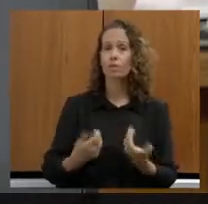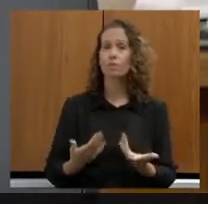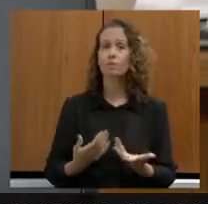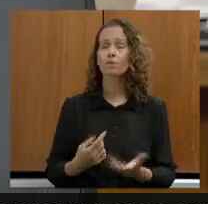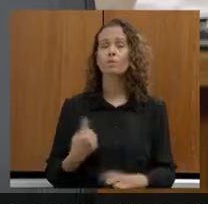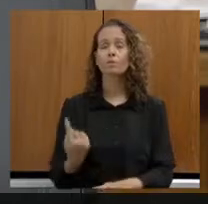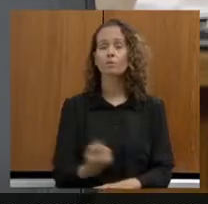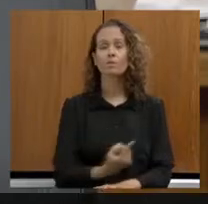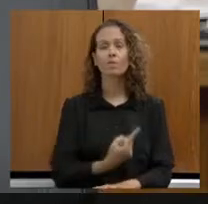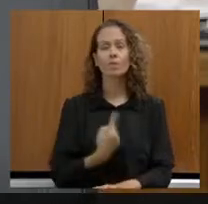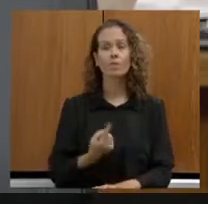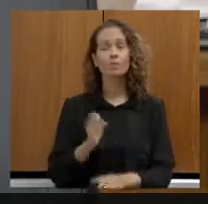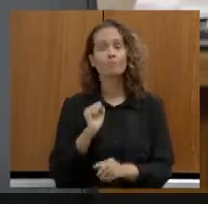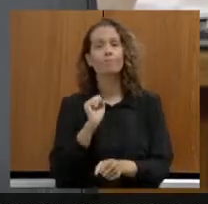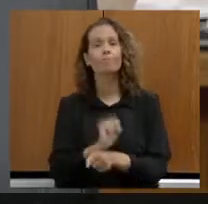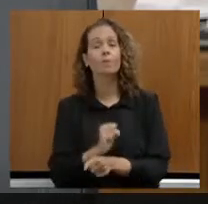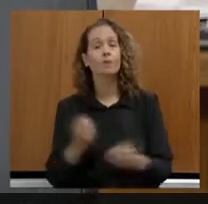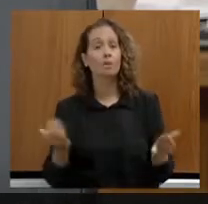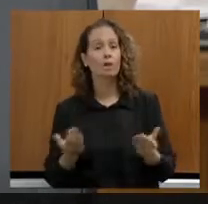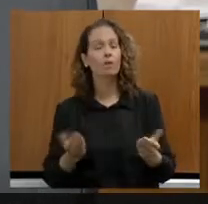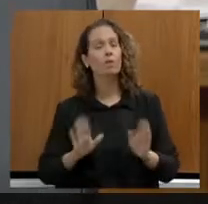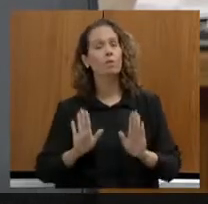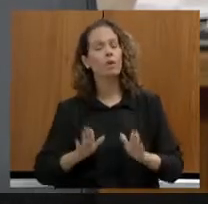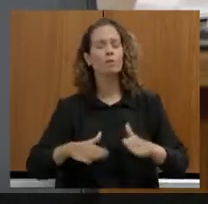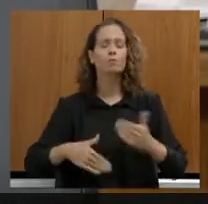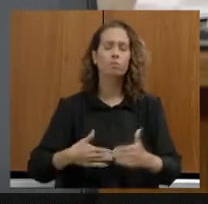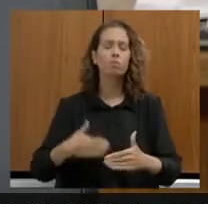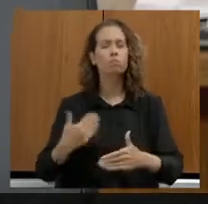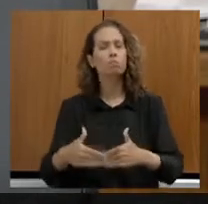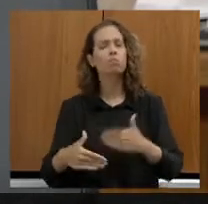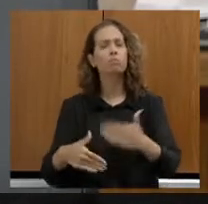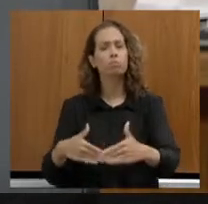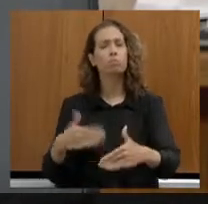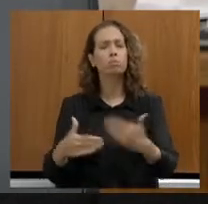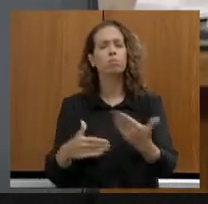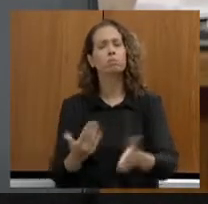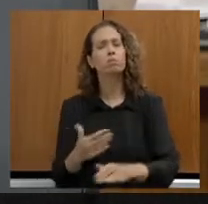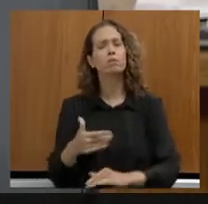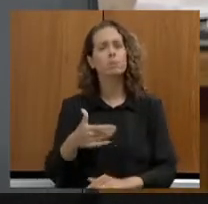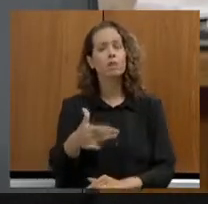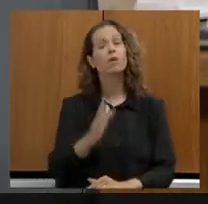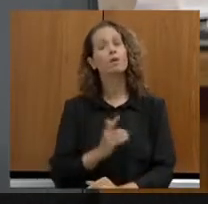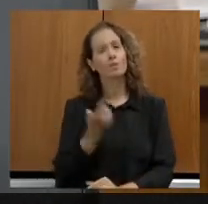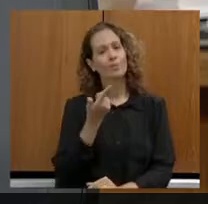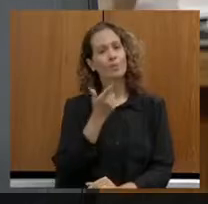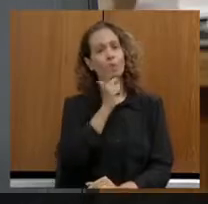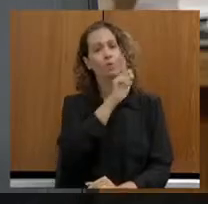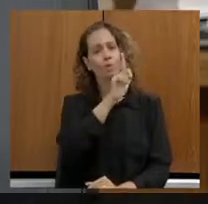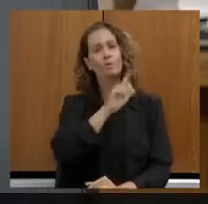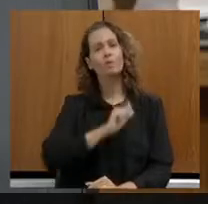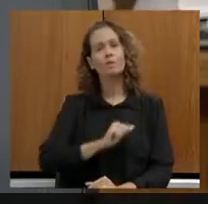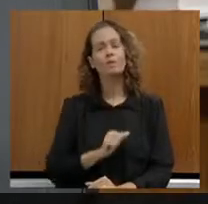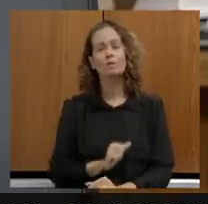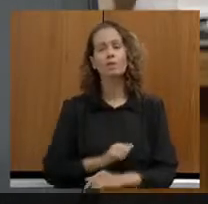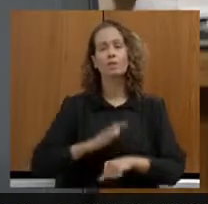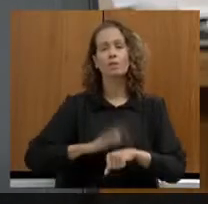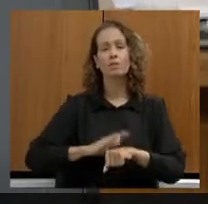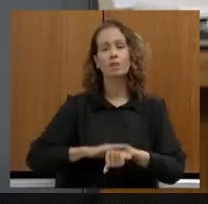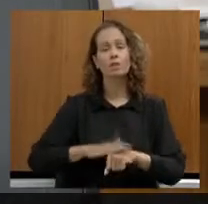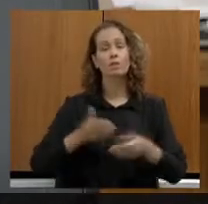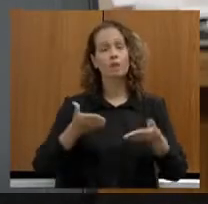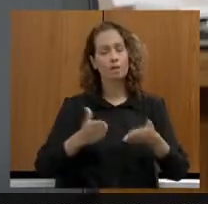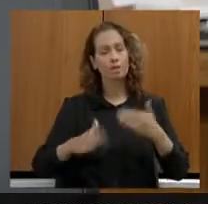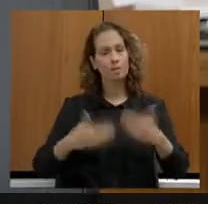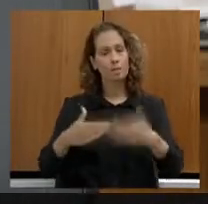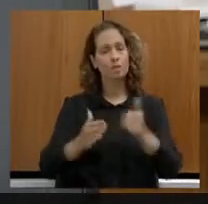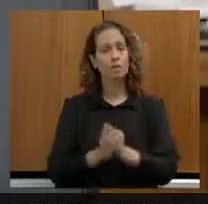a gente tem um impedimento agora mas caminhando a gente provavelmente consegue né é fazer esse processo